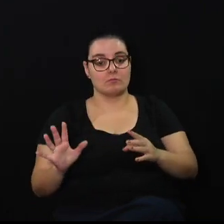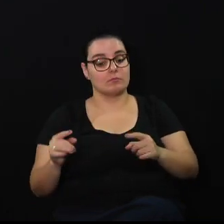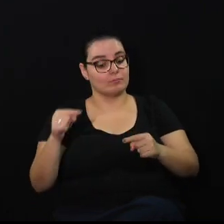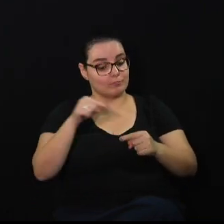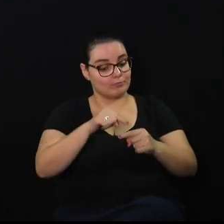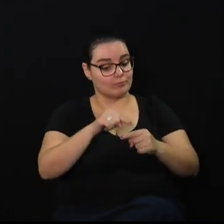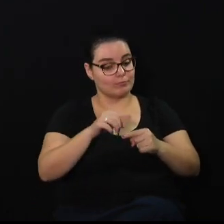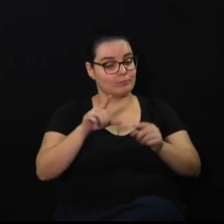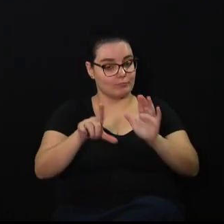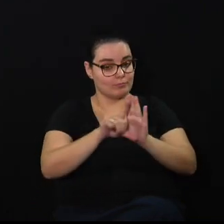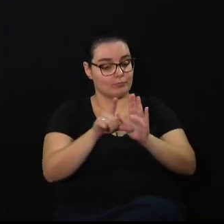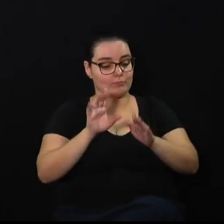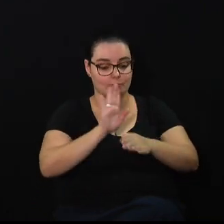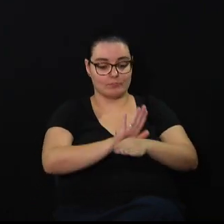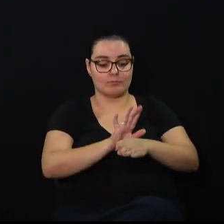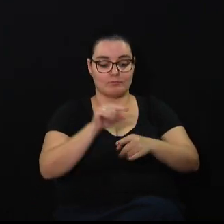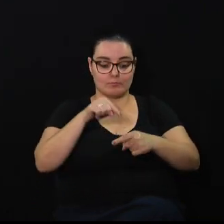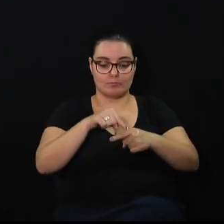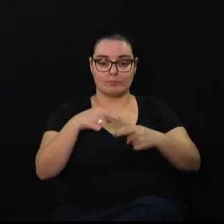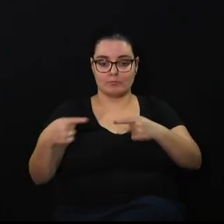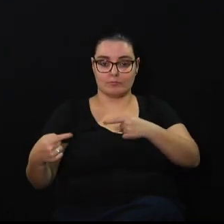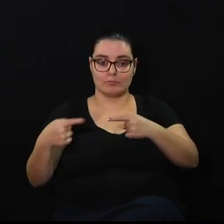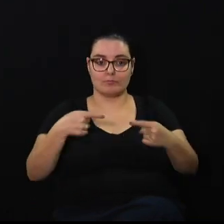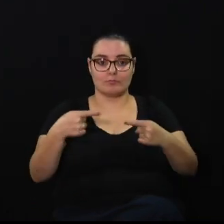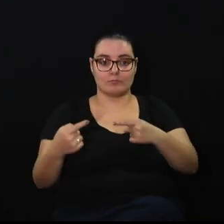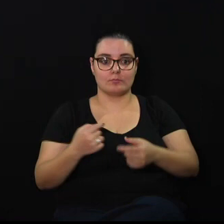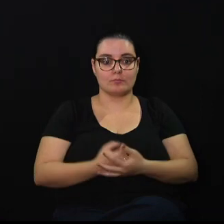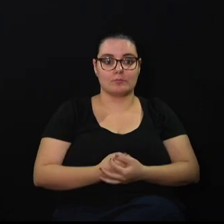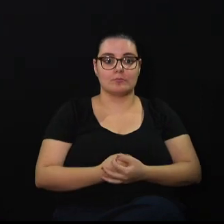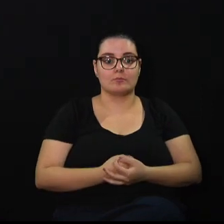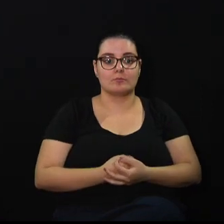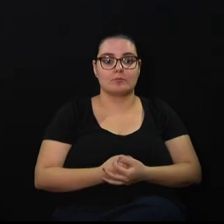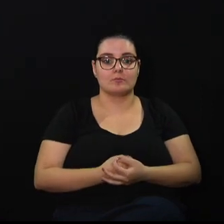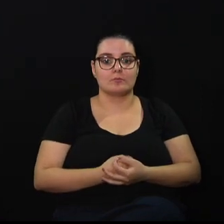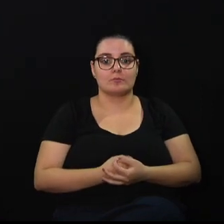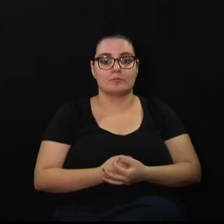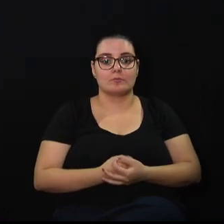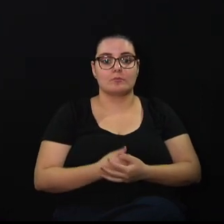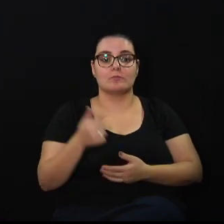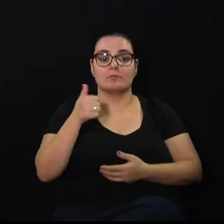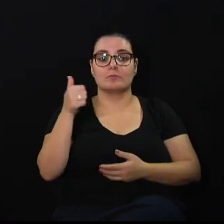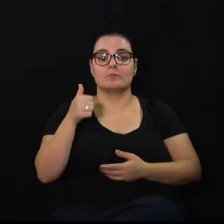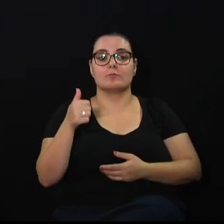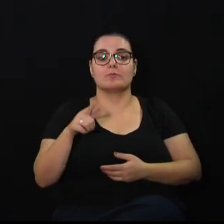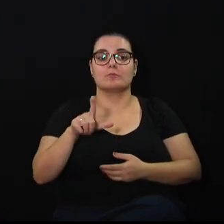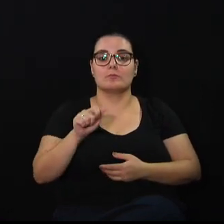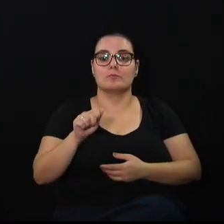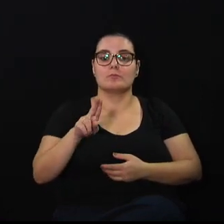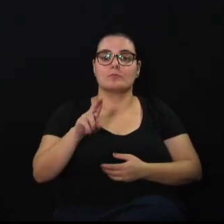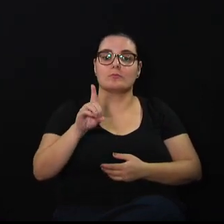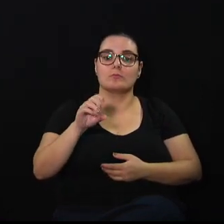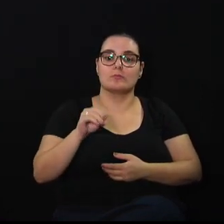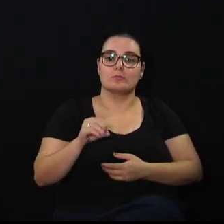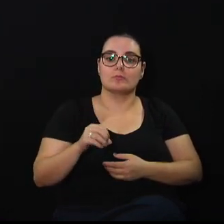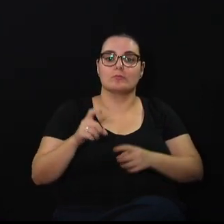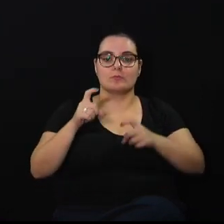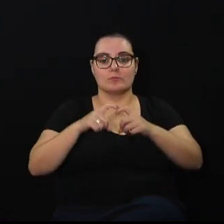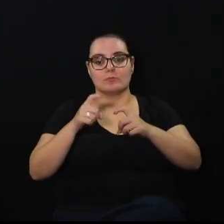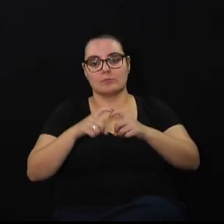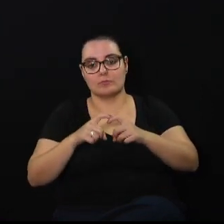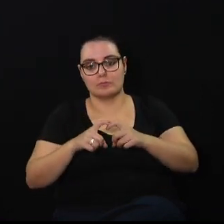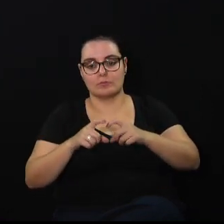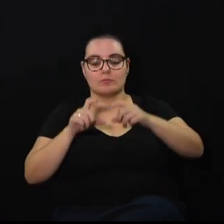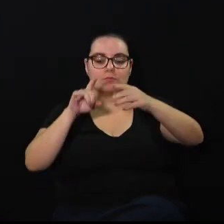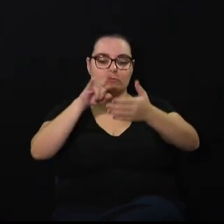como eu disse anteriormente quando você vai entrar é ter primeiramente um laudo médico você tem a carteirinha do plano o